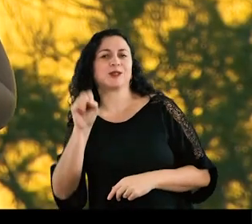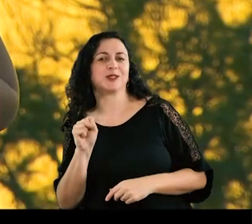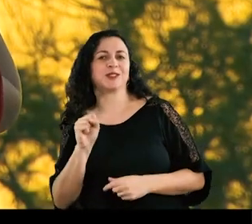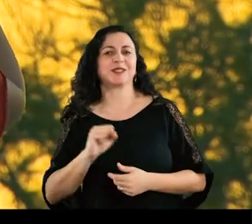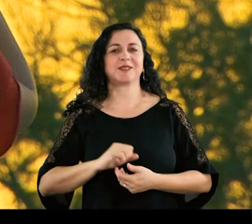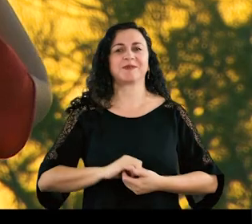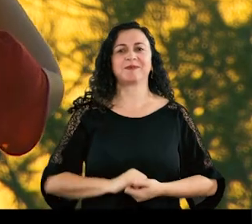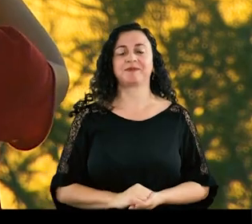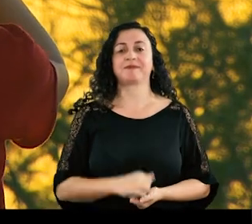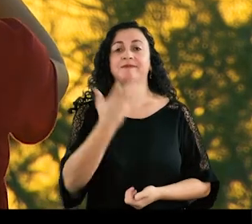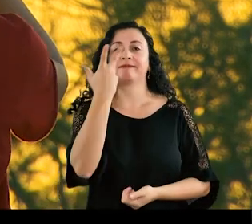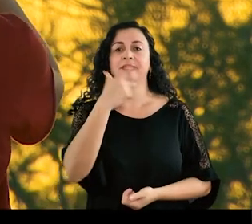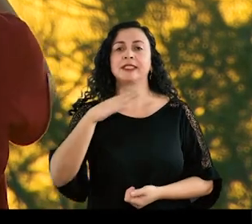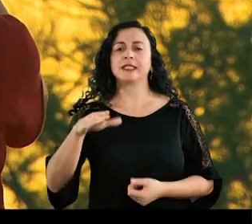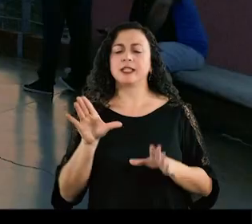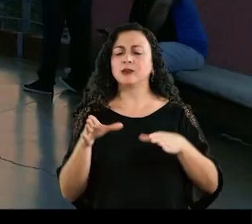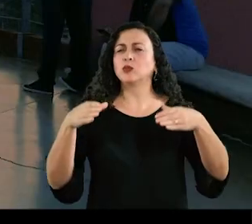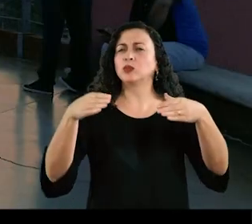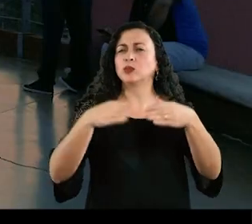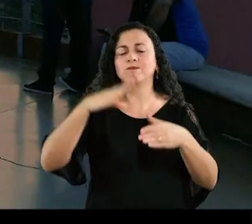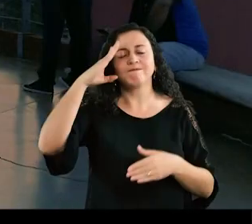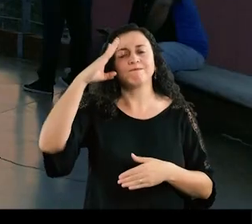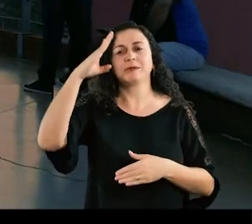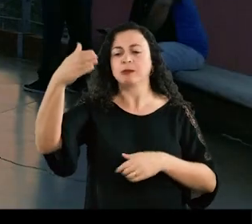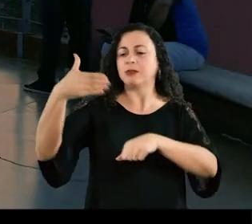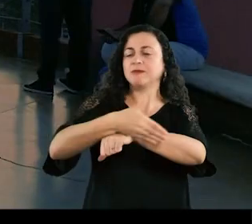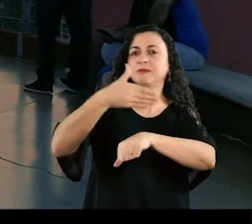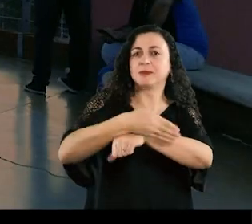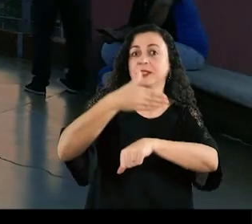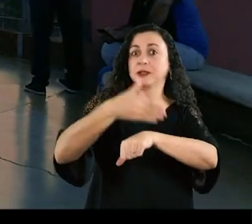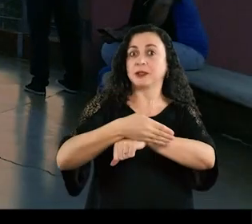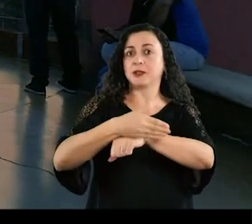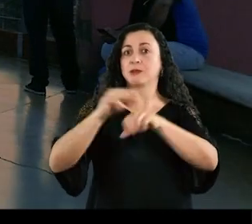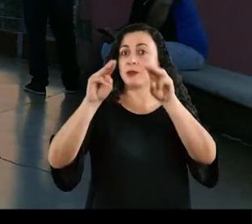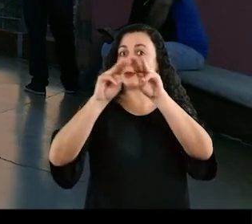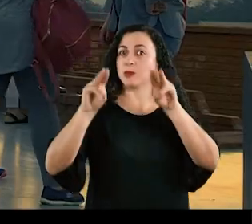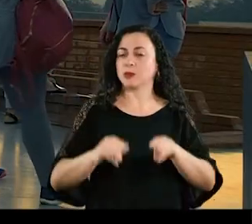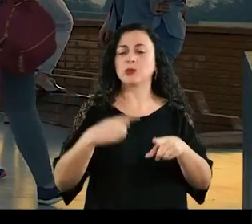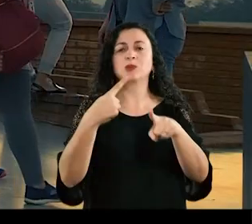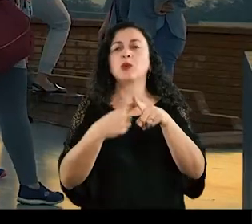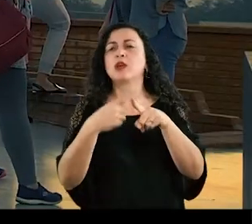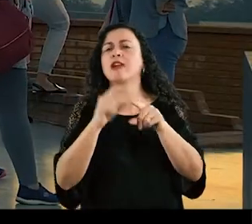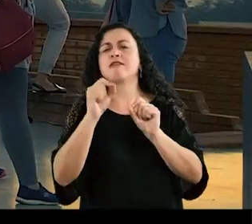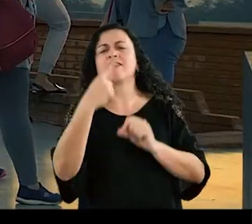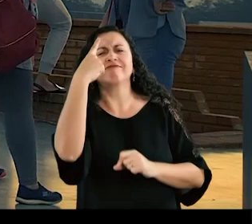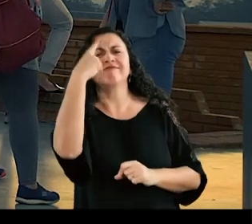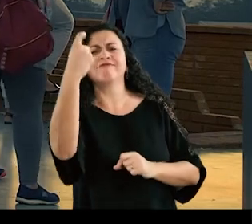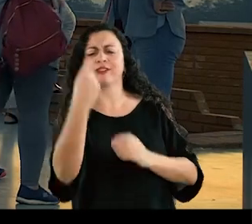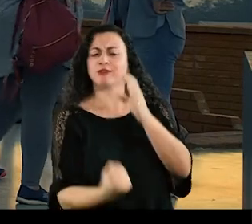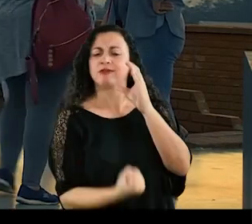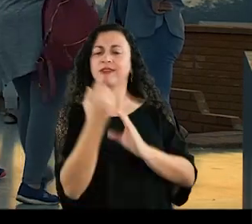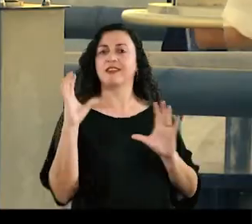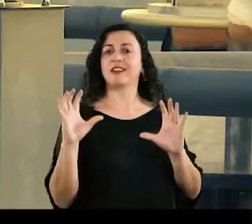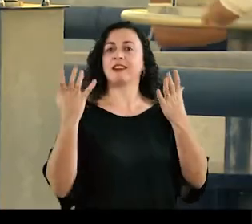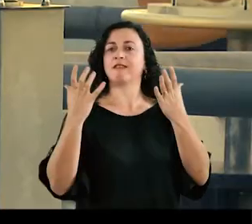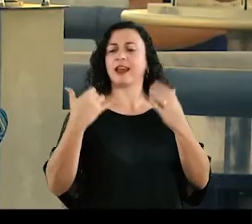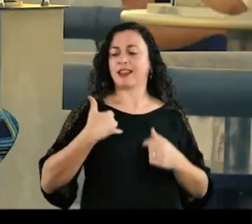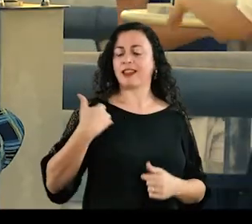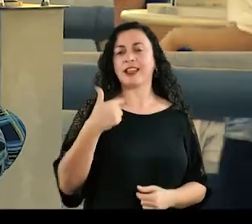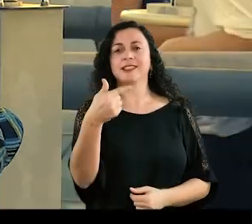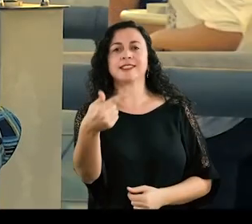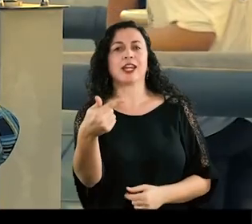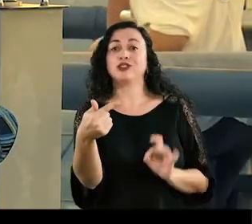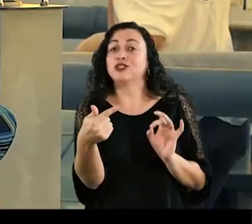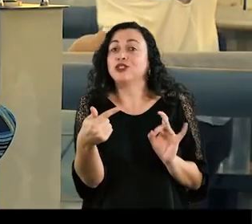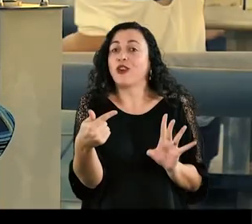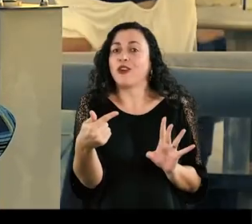As crianças compõem o público principal do Astrolab, até porque quem inspirou a criação dos eventos tinha apenas 7